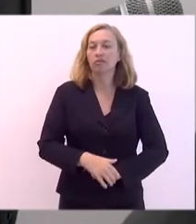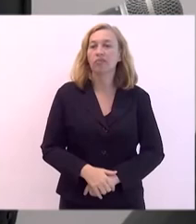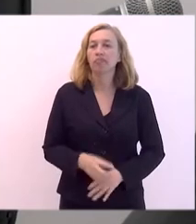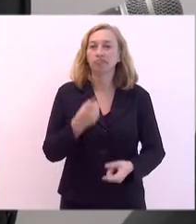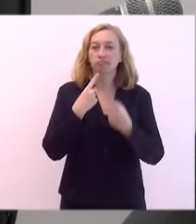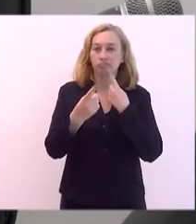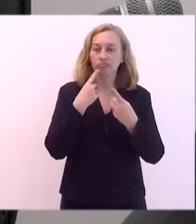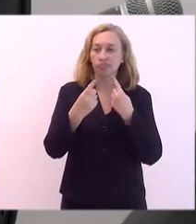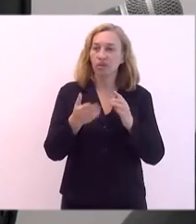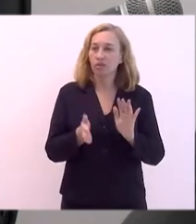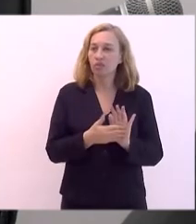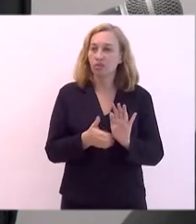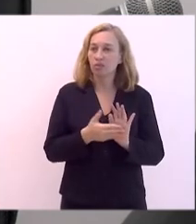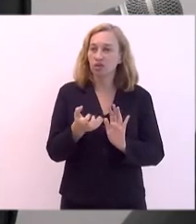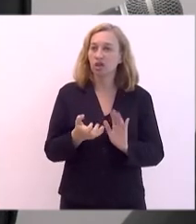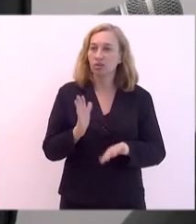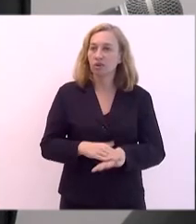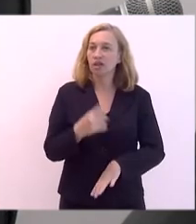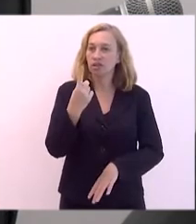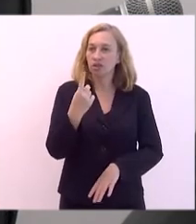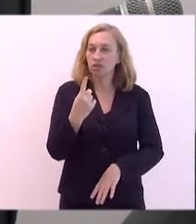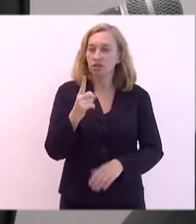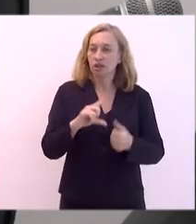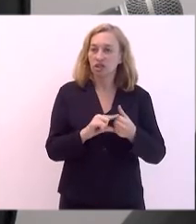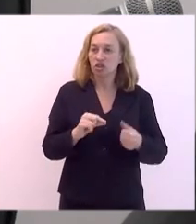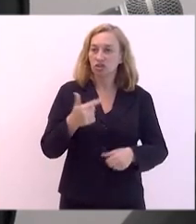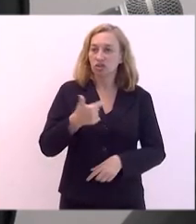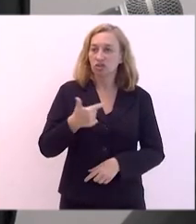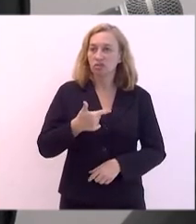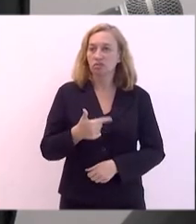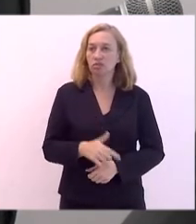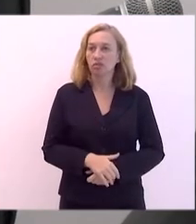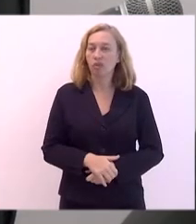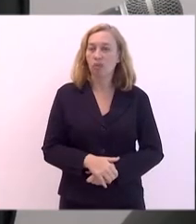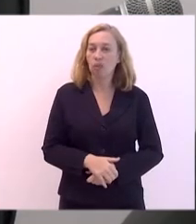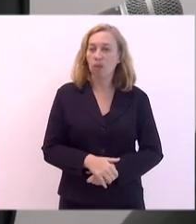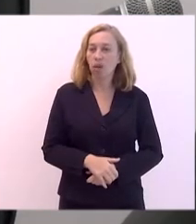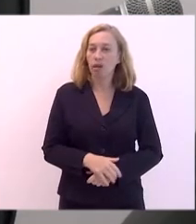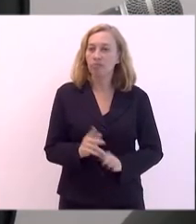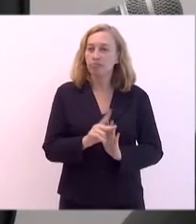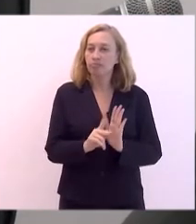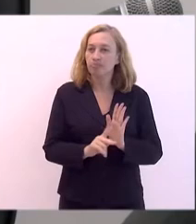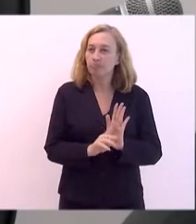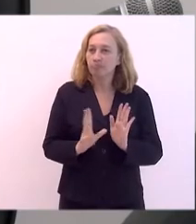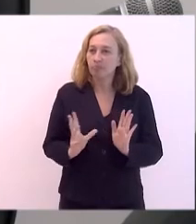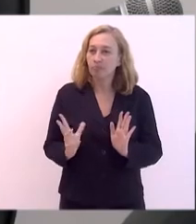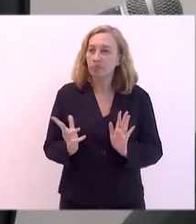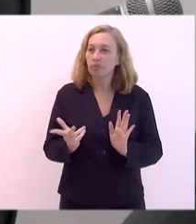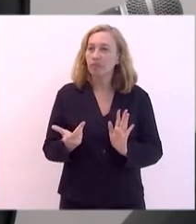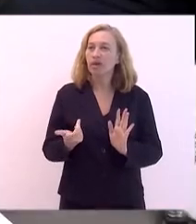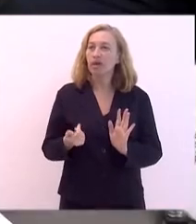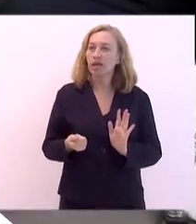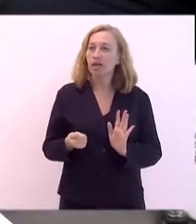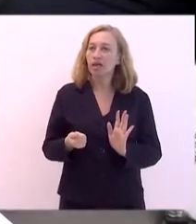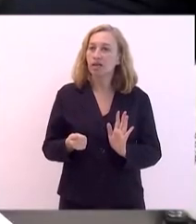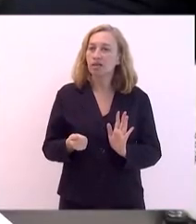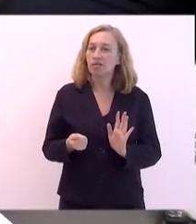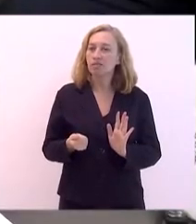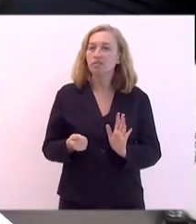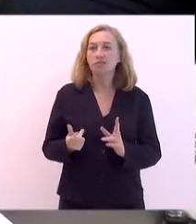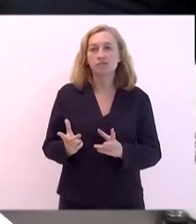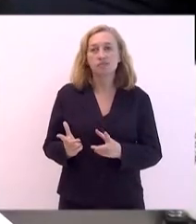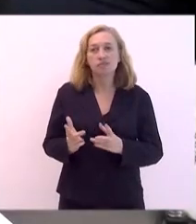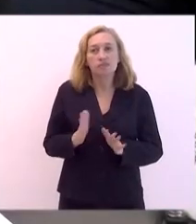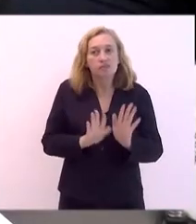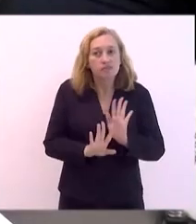Em discussão, eu quero propor ainda mais uma para a supressão do artigo 2º. O projeto merece assim, um cuidado